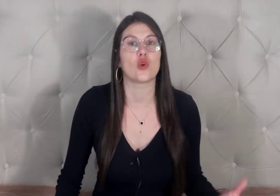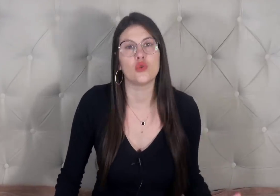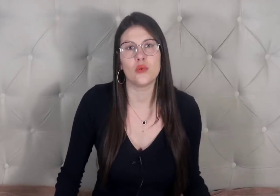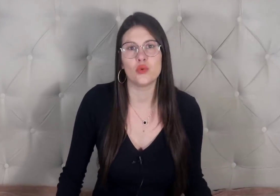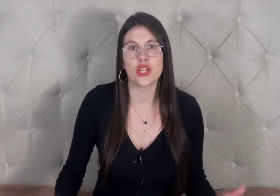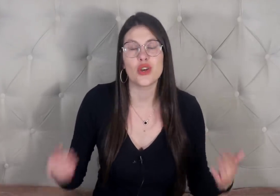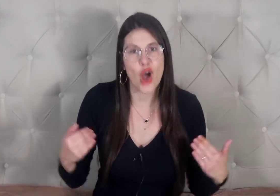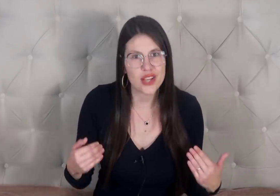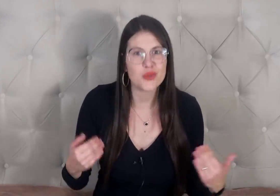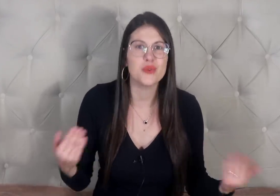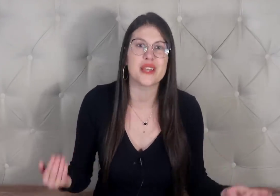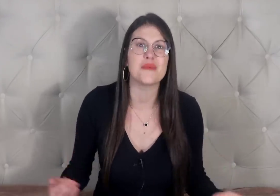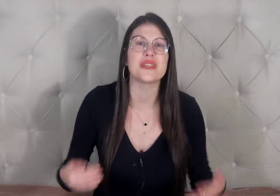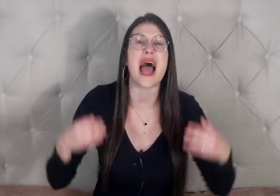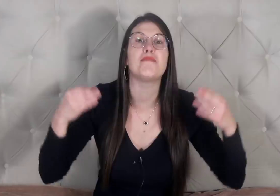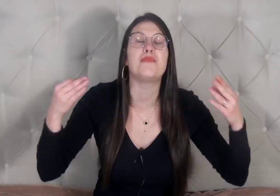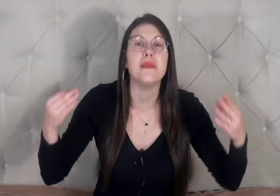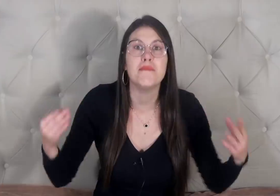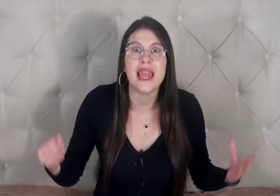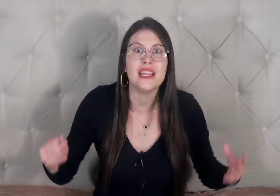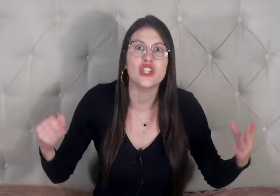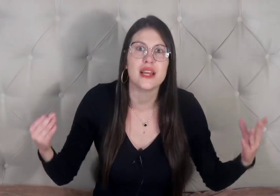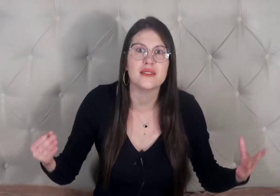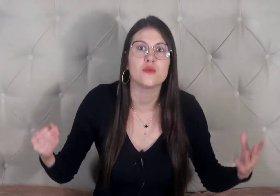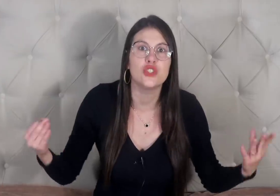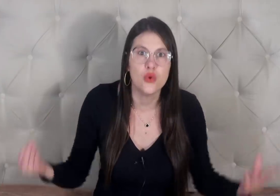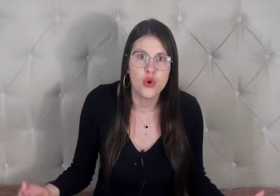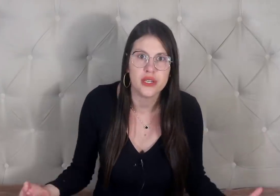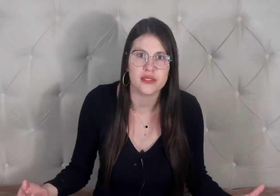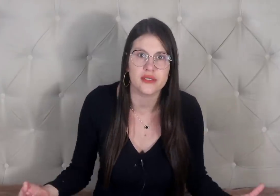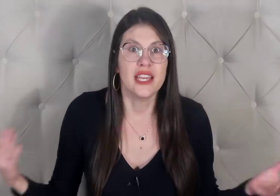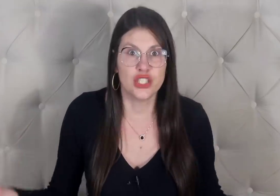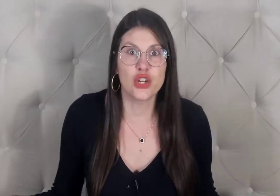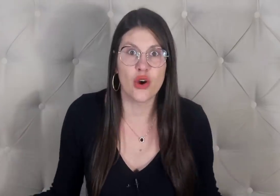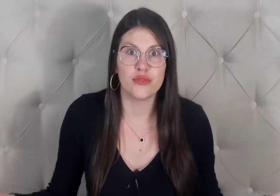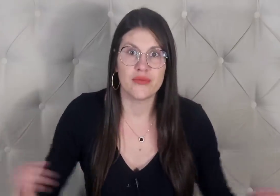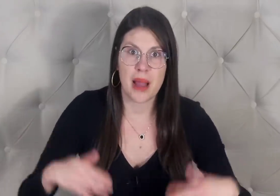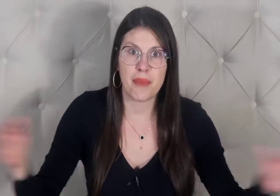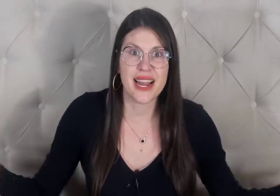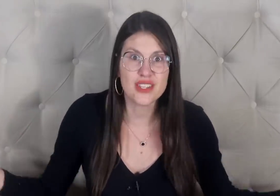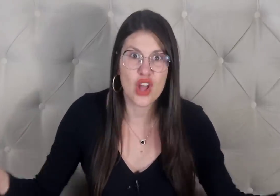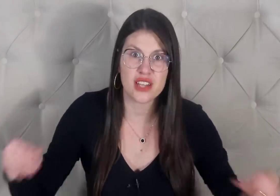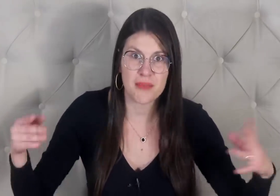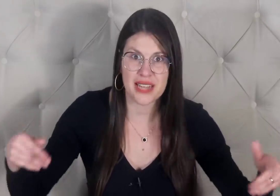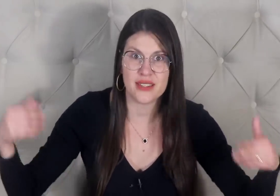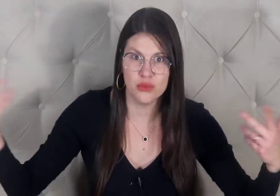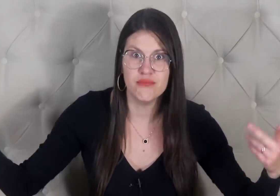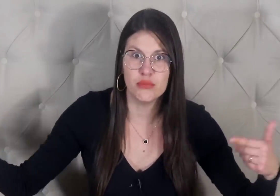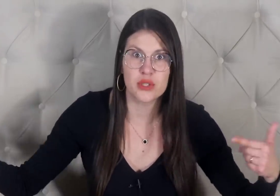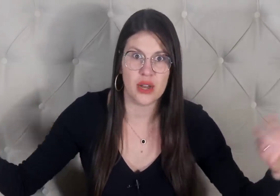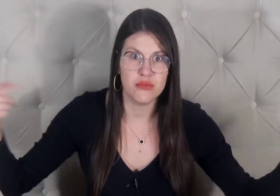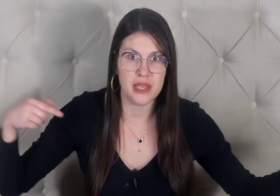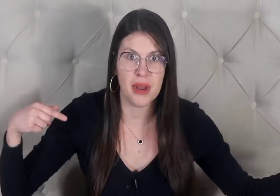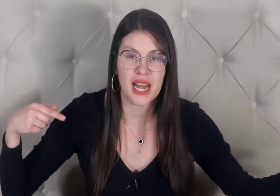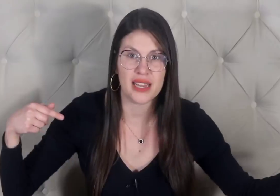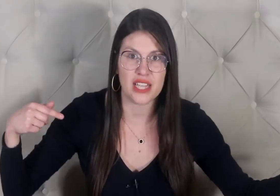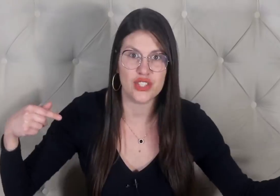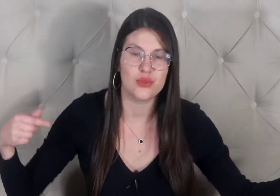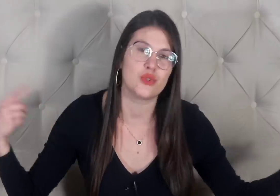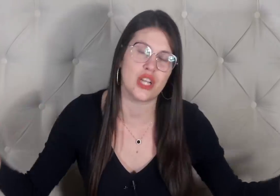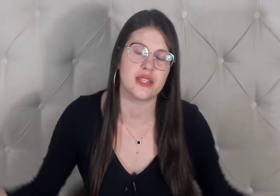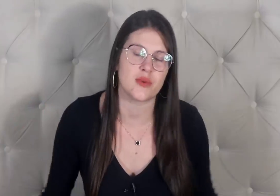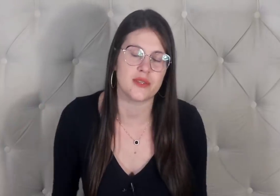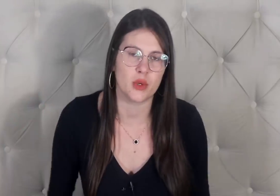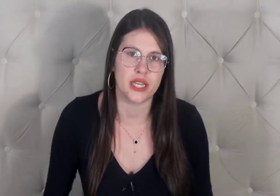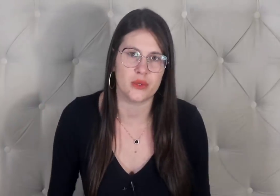contando para todo mundo que nós usamos a primeira geração de urnas. E de novo, Apenas nós, Brasil, Butão e